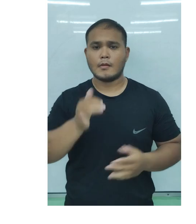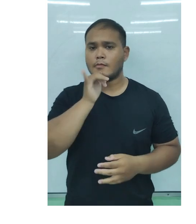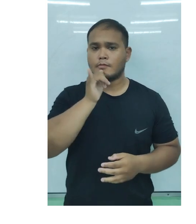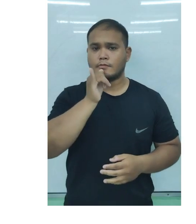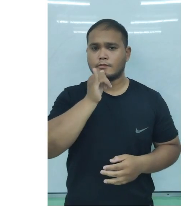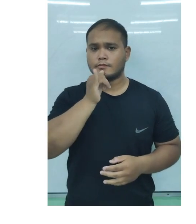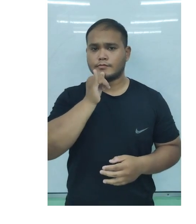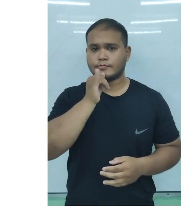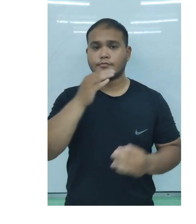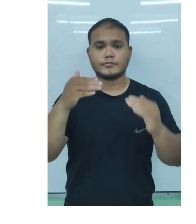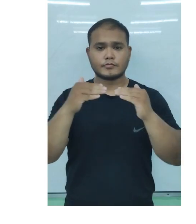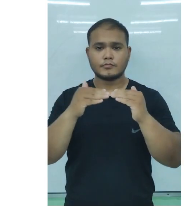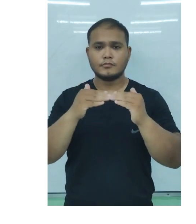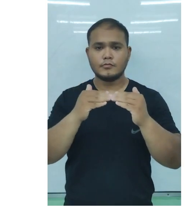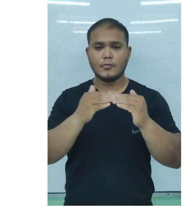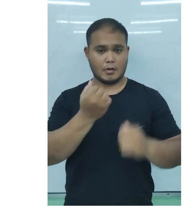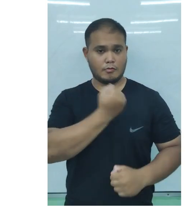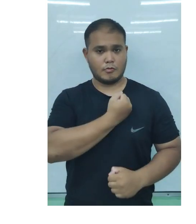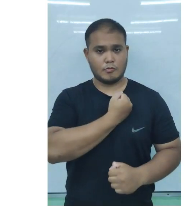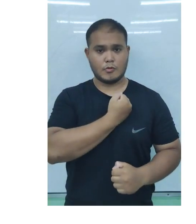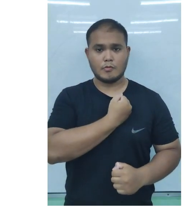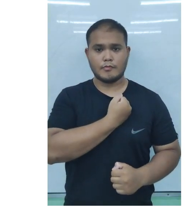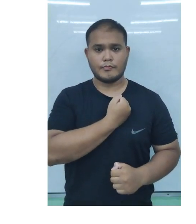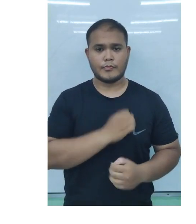e singular, né? Nós temos apenas dois números.